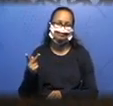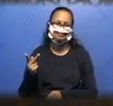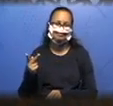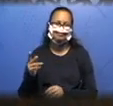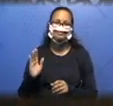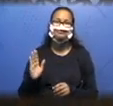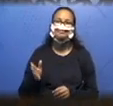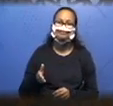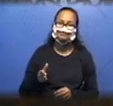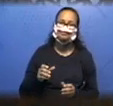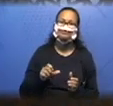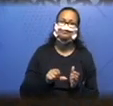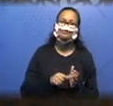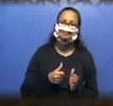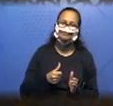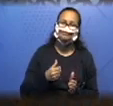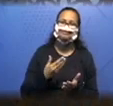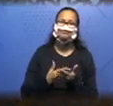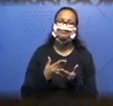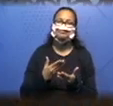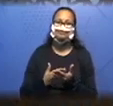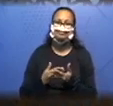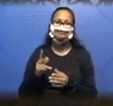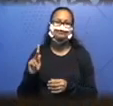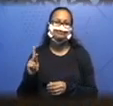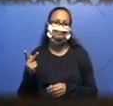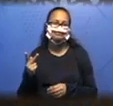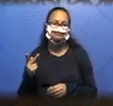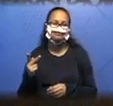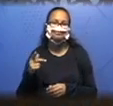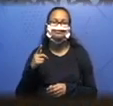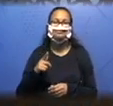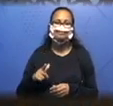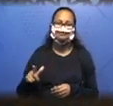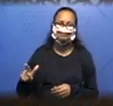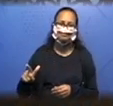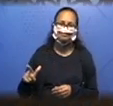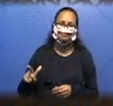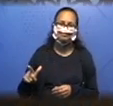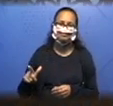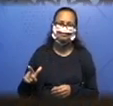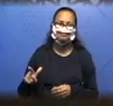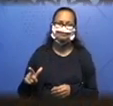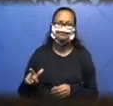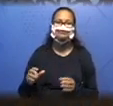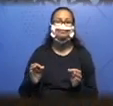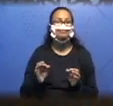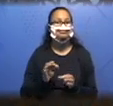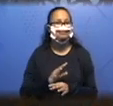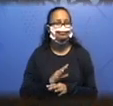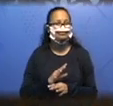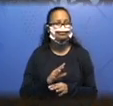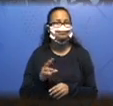primeira aula aí, nossa, com história. Nós vamos dar continuidade à unidade, encerrar essa